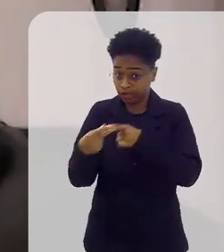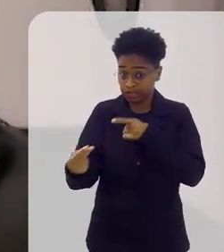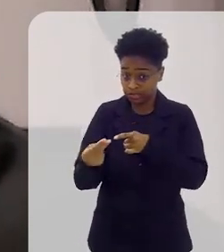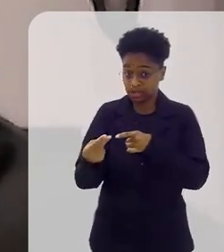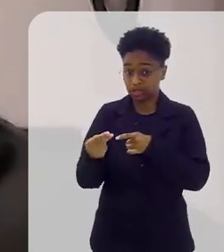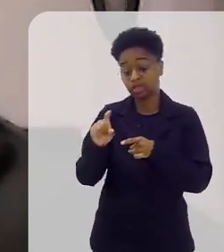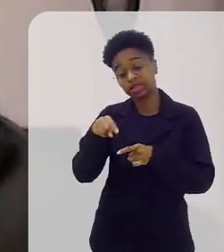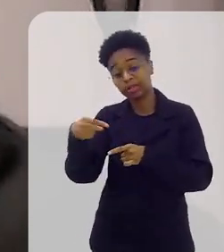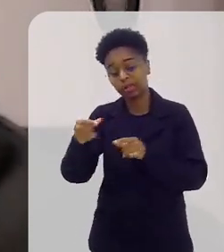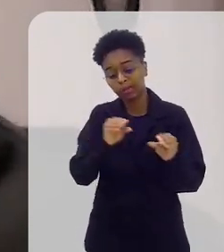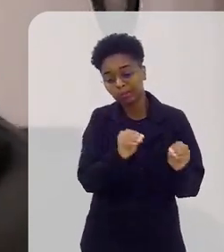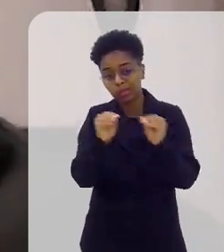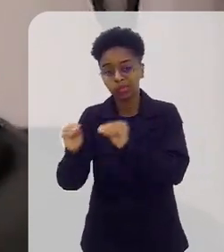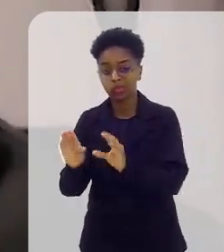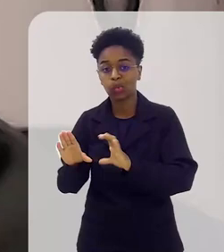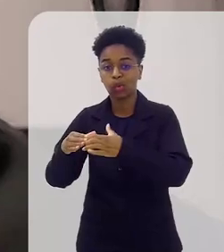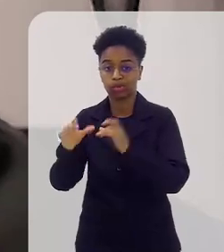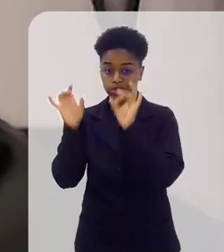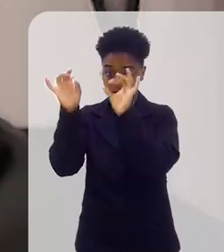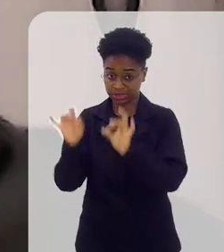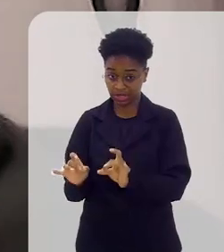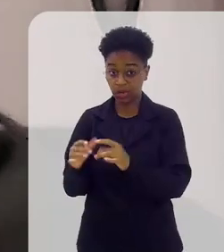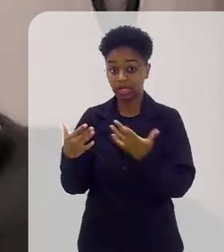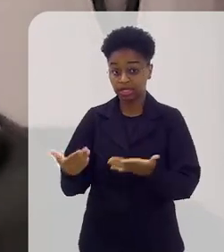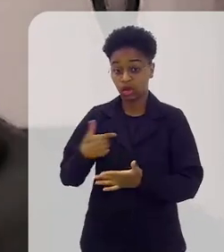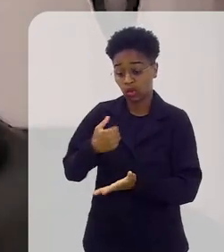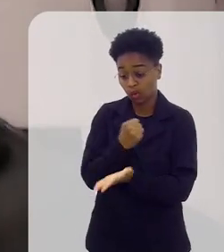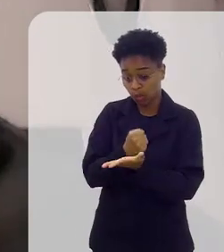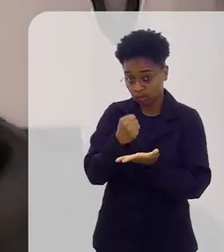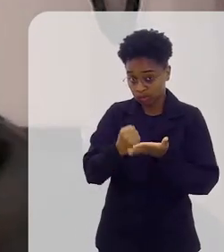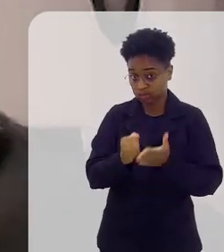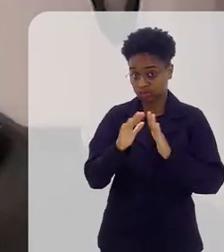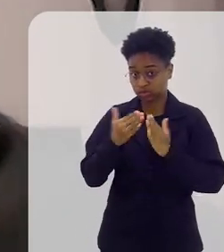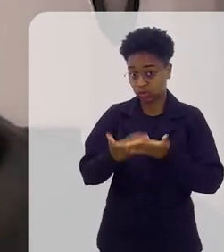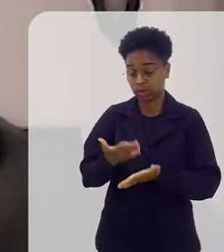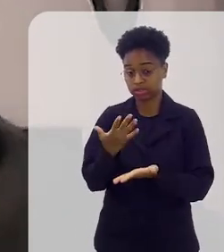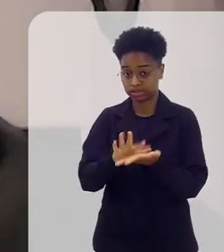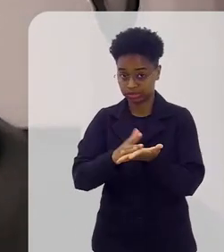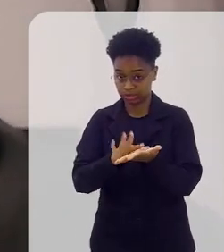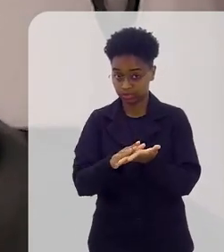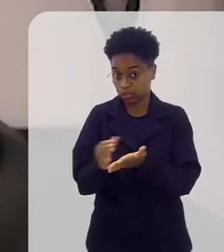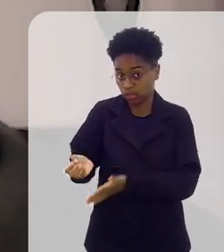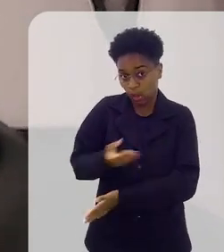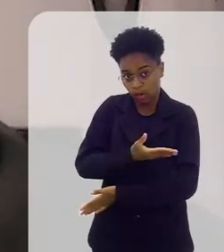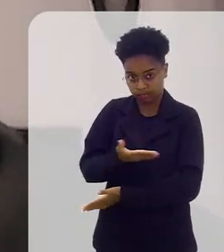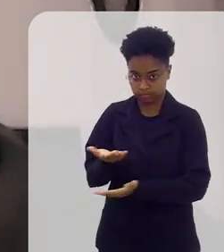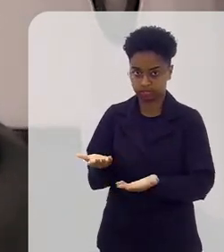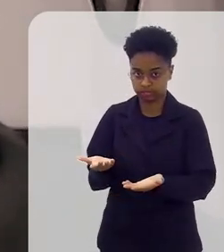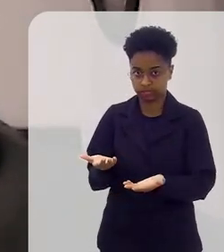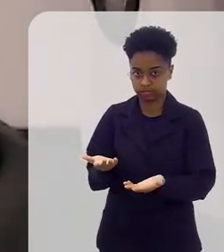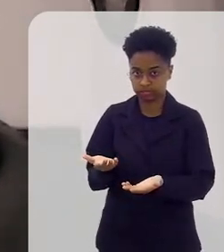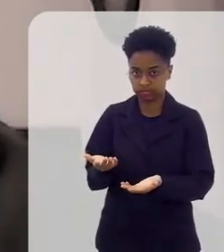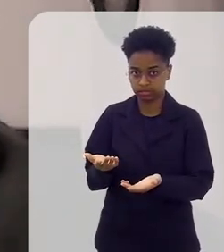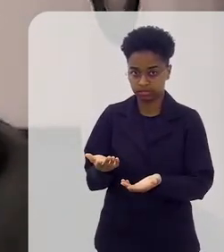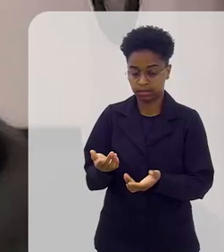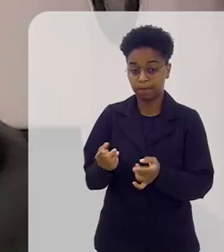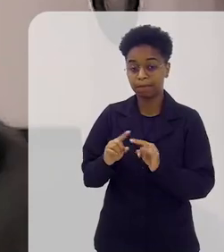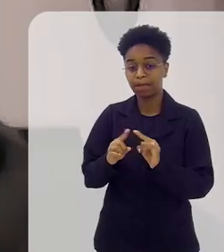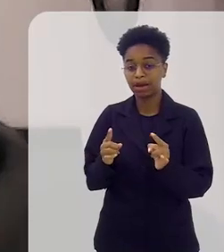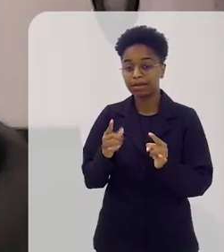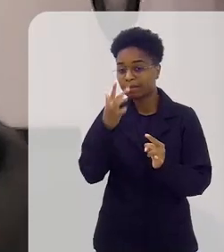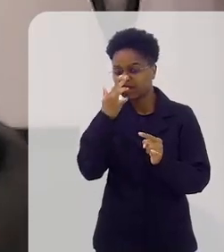acesso. Ganhamos o acesso e já fui para o especial. Então, na verdade, eu fui contratado por uma escola de samba